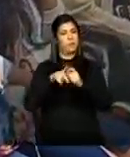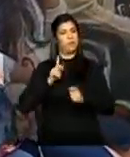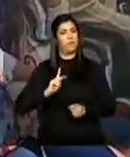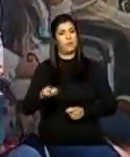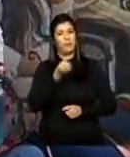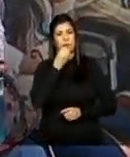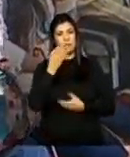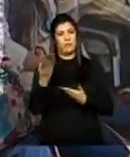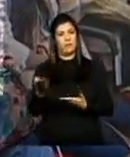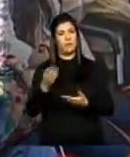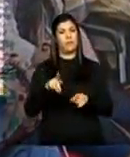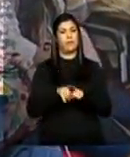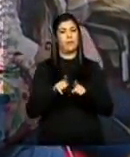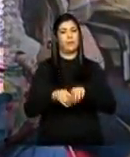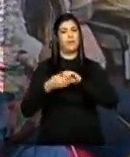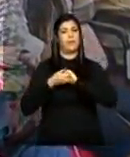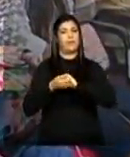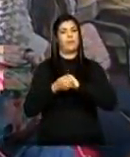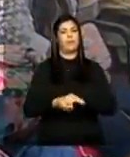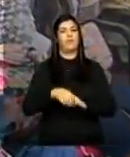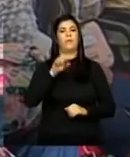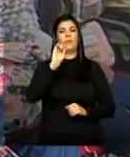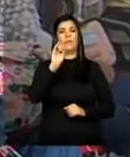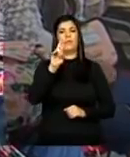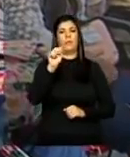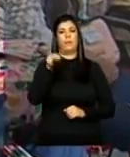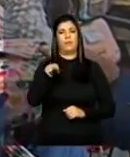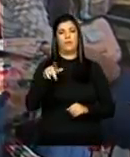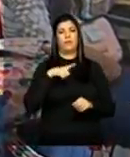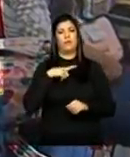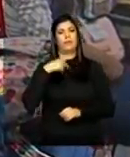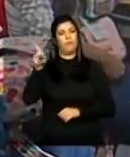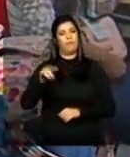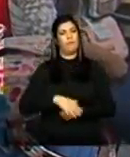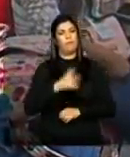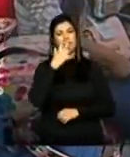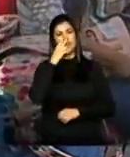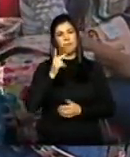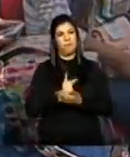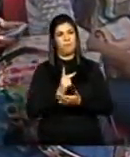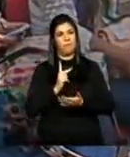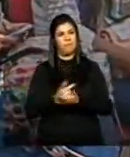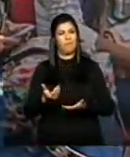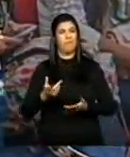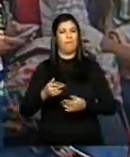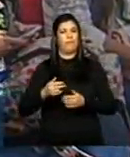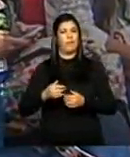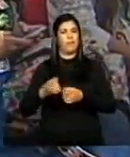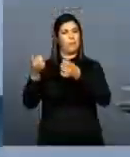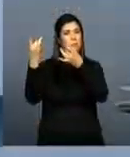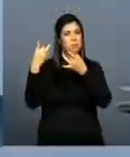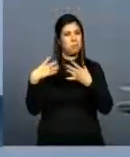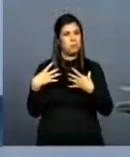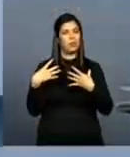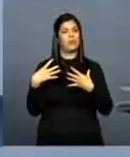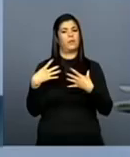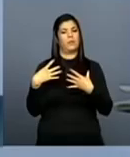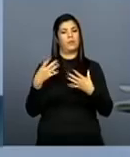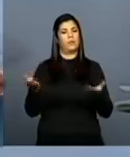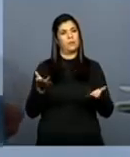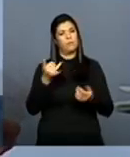sempre. Cumprimentar o doutor Adoniran, velho traidor aqui da agenda do Brasil Sem Miséria, que nos abandonou num